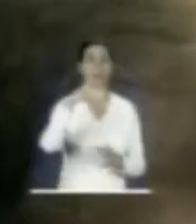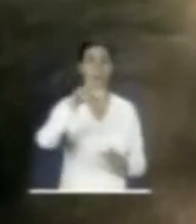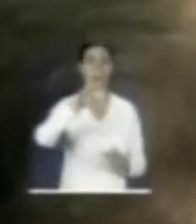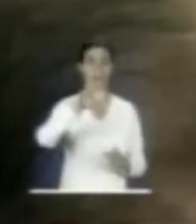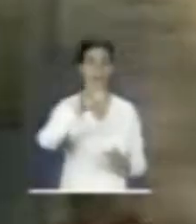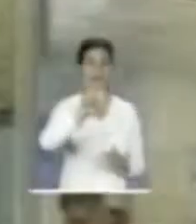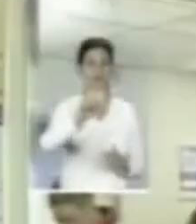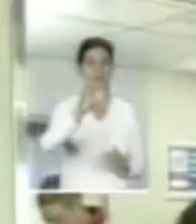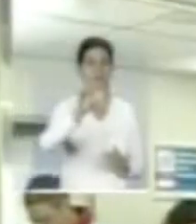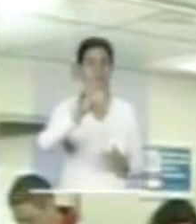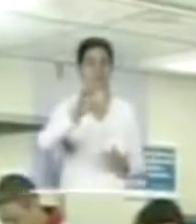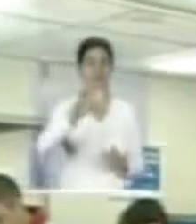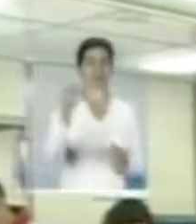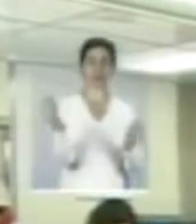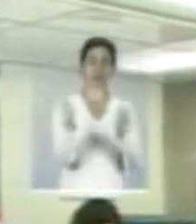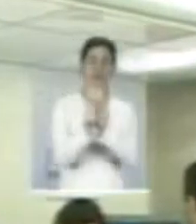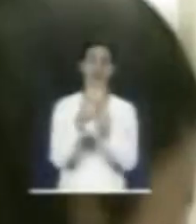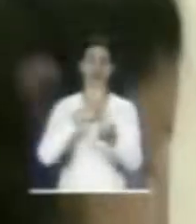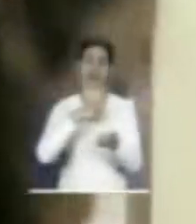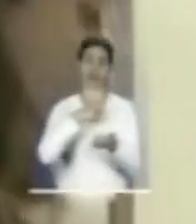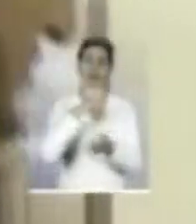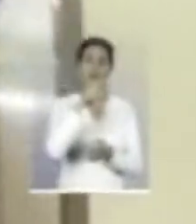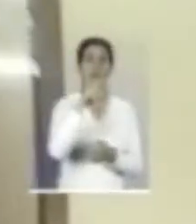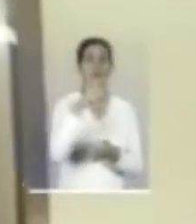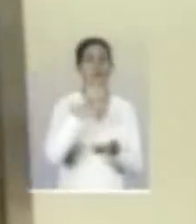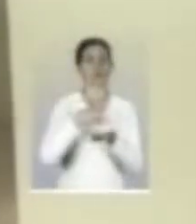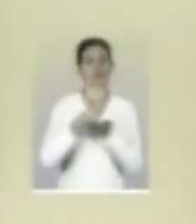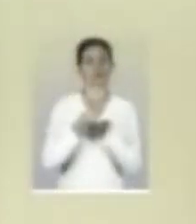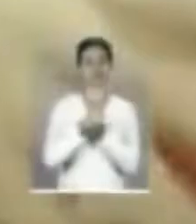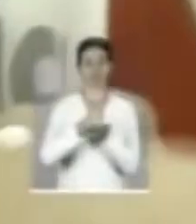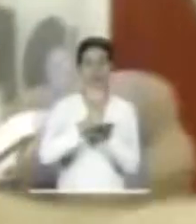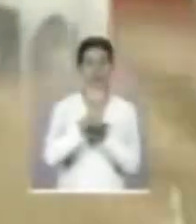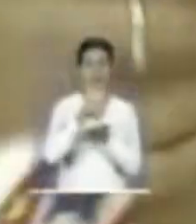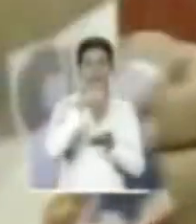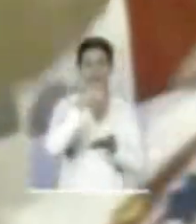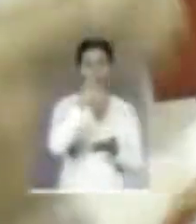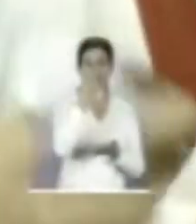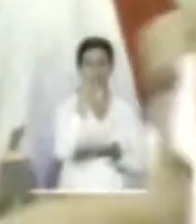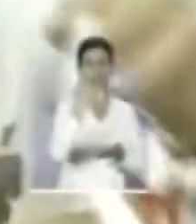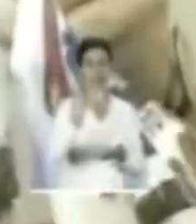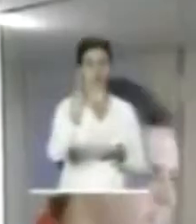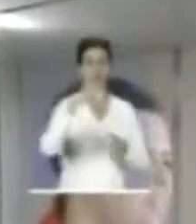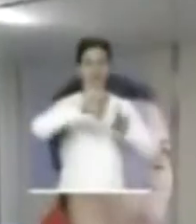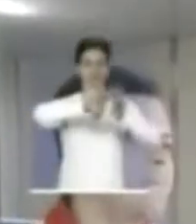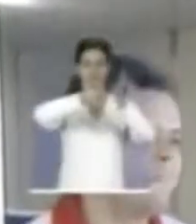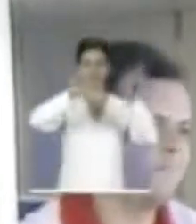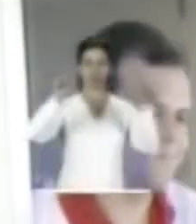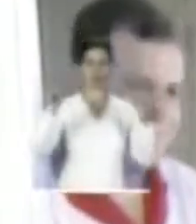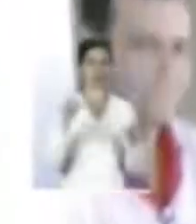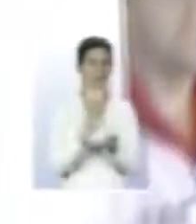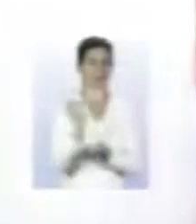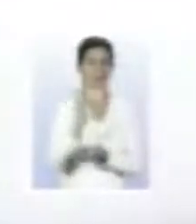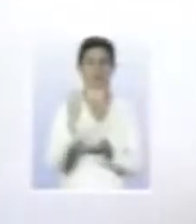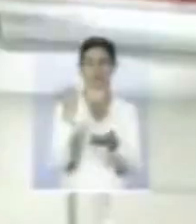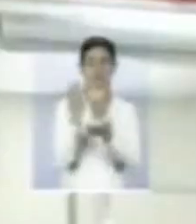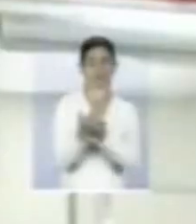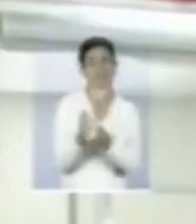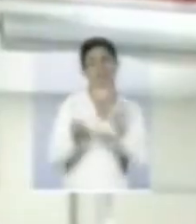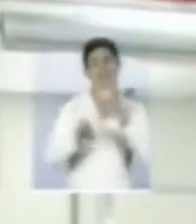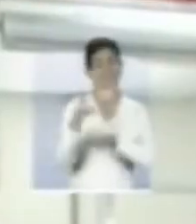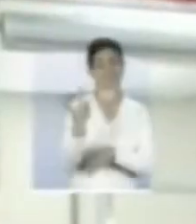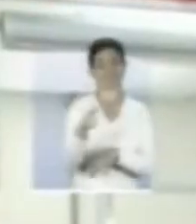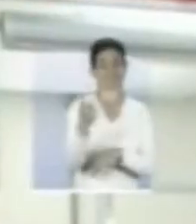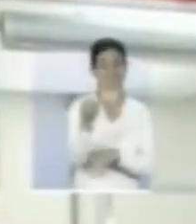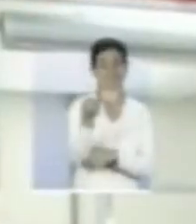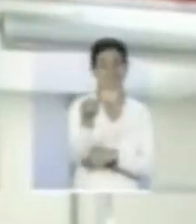e o PSDB fizeram o Dose Certa. São 41 tipos de remédios de graça para quem não pode pagar. Às vezes